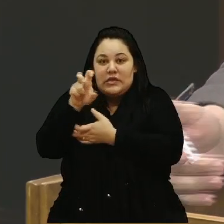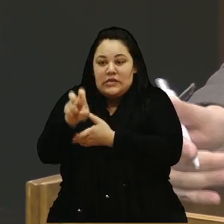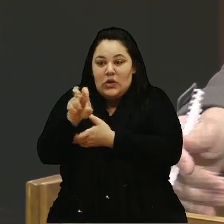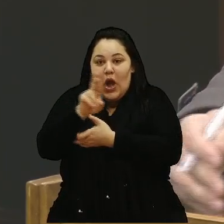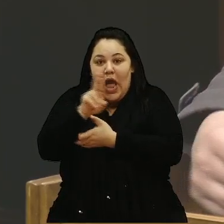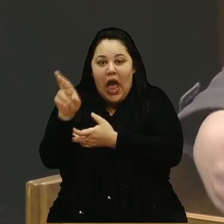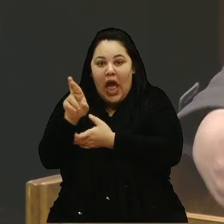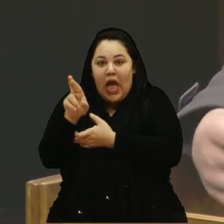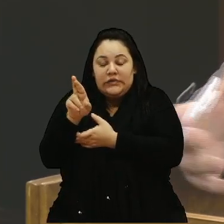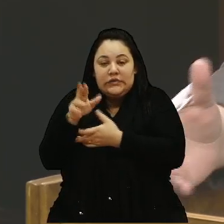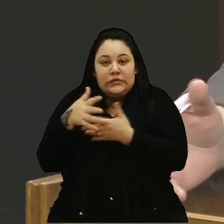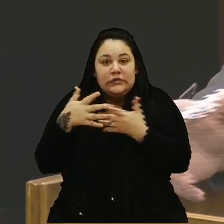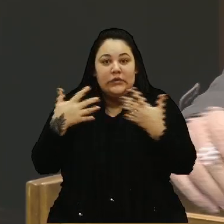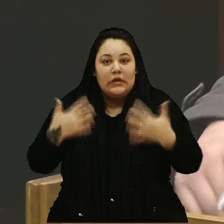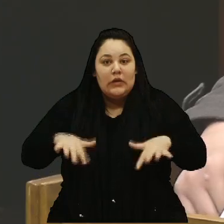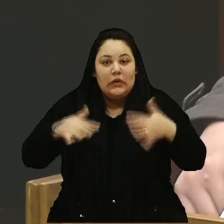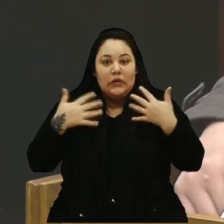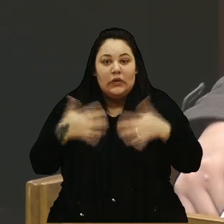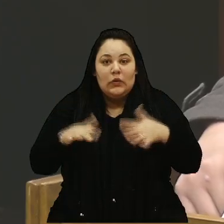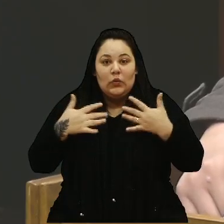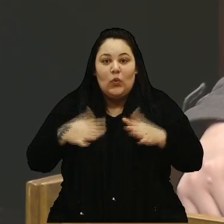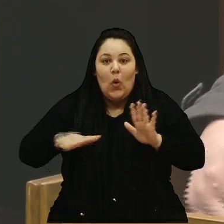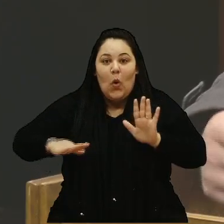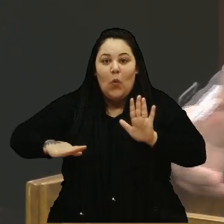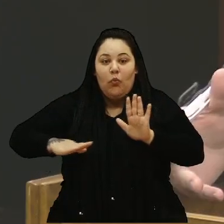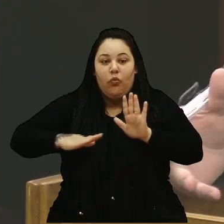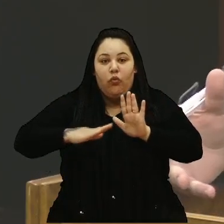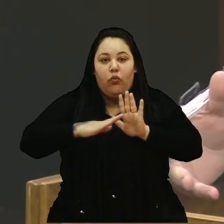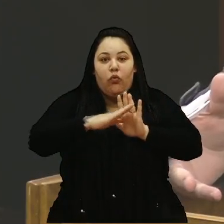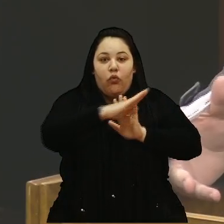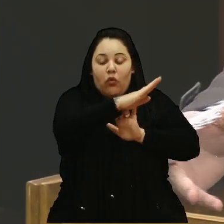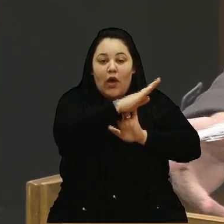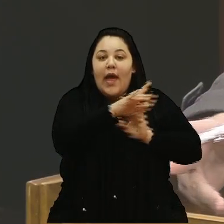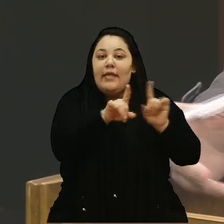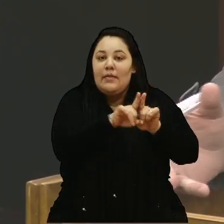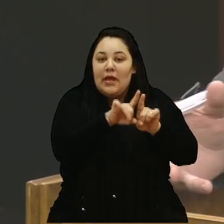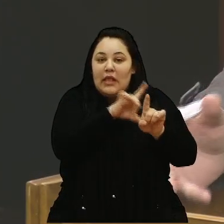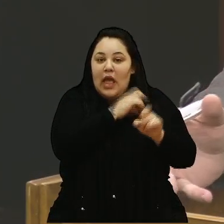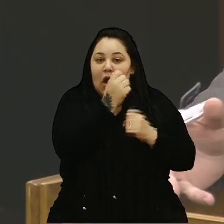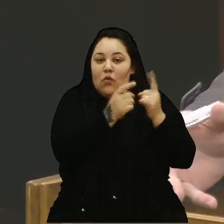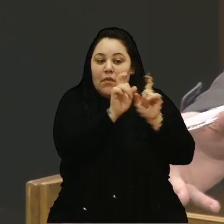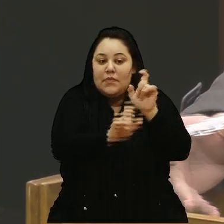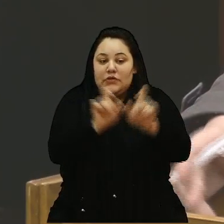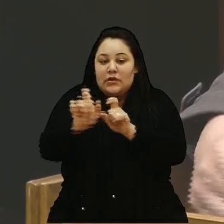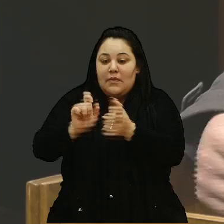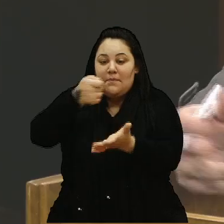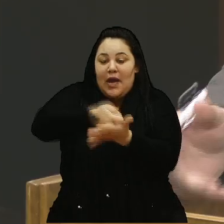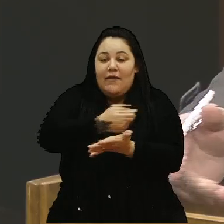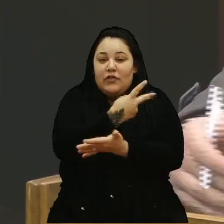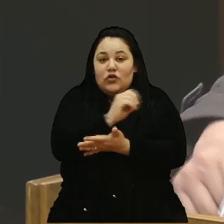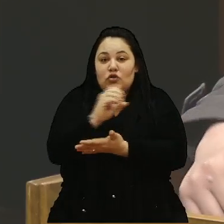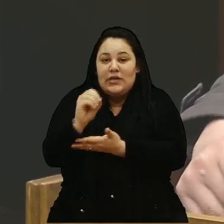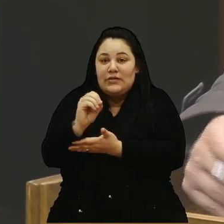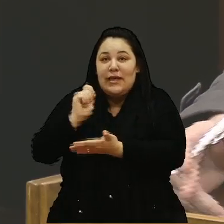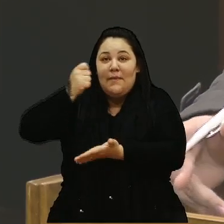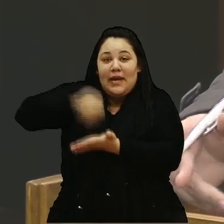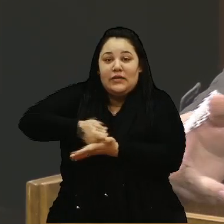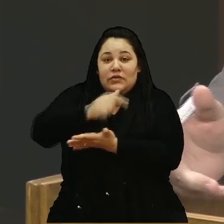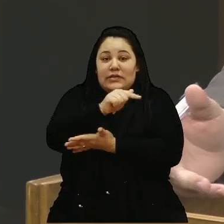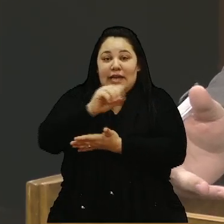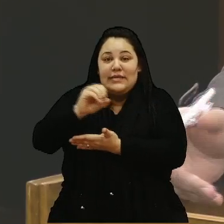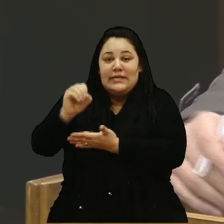outros 180 passaram a pagar 432, e inclusive tem gente que relata que pagava 200 e passou a pagar 700 reais.